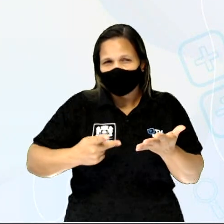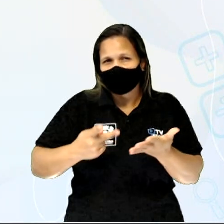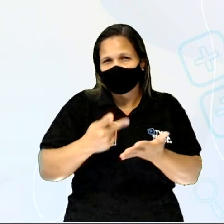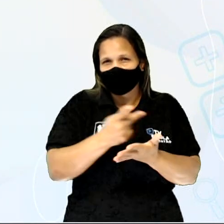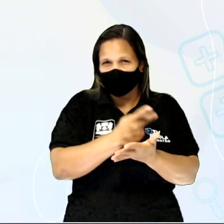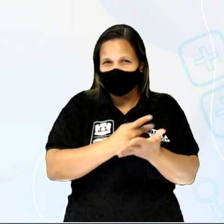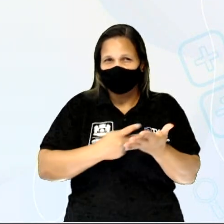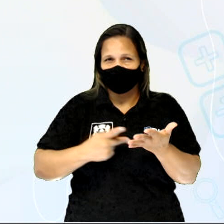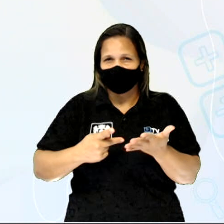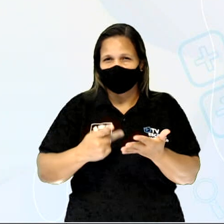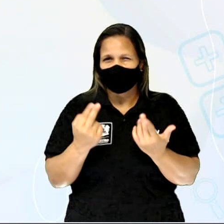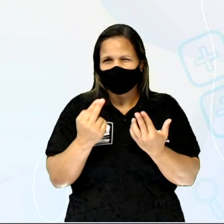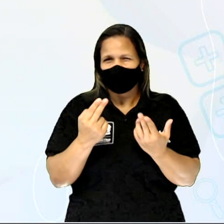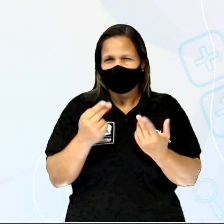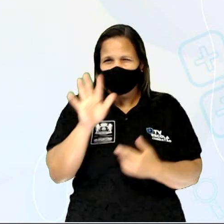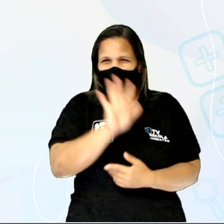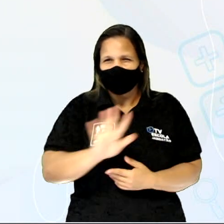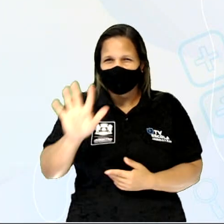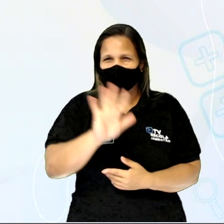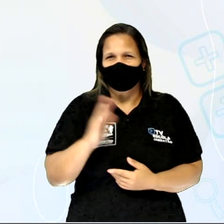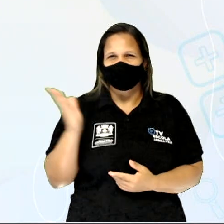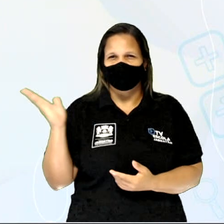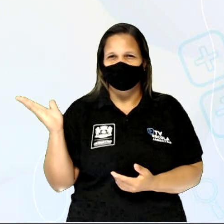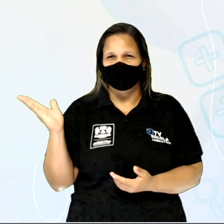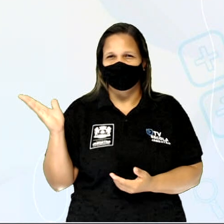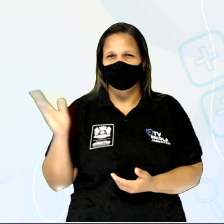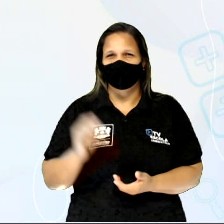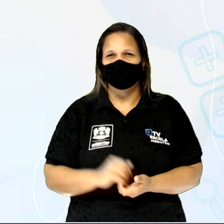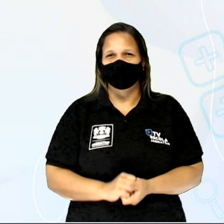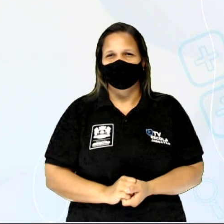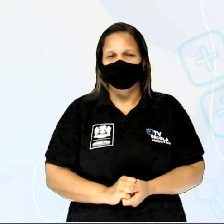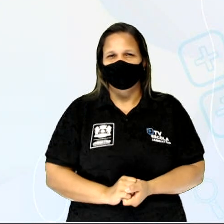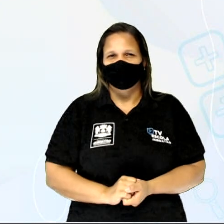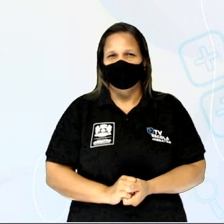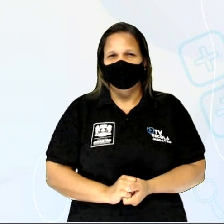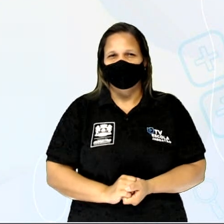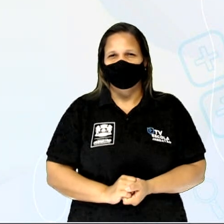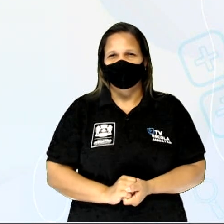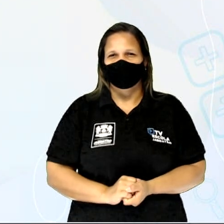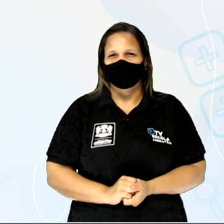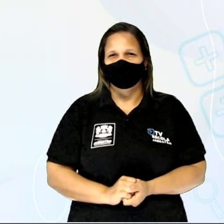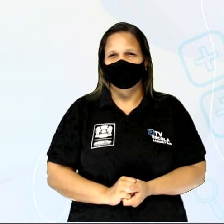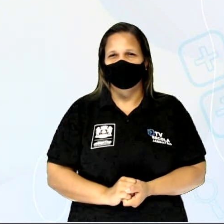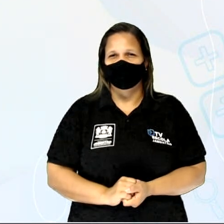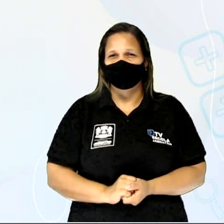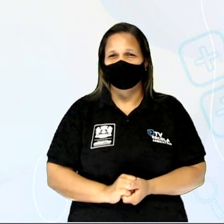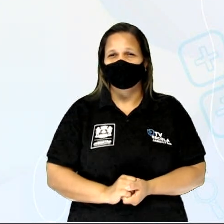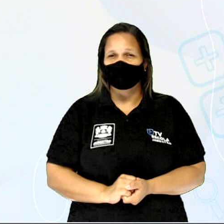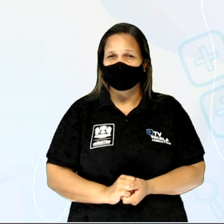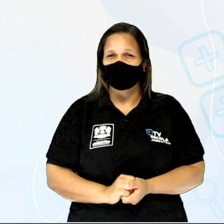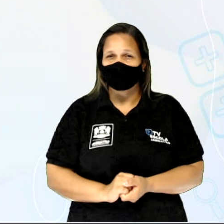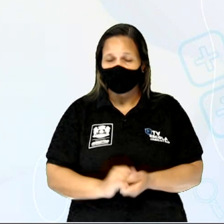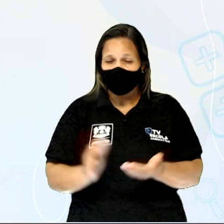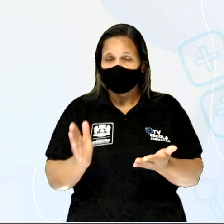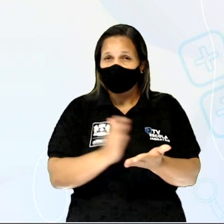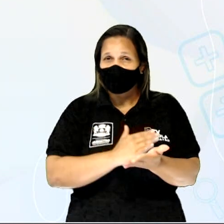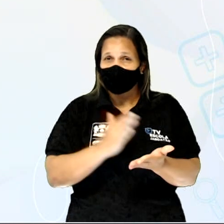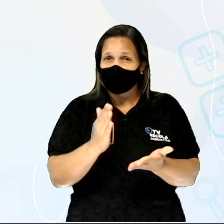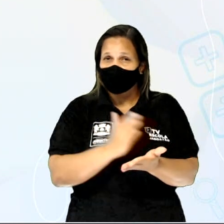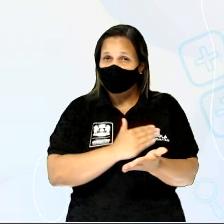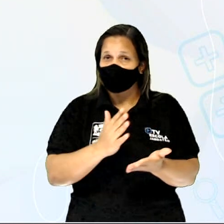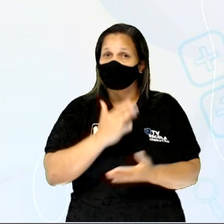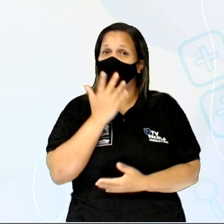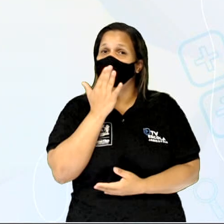como esse desenho bonitinho que a gente colocou aqui na tela desenho no seu caderno colorindo